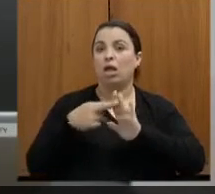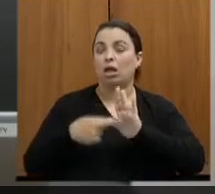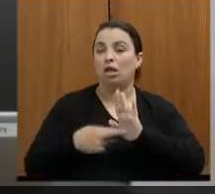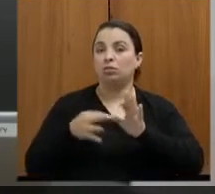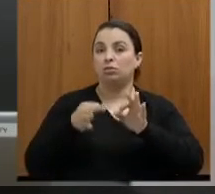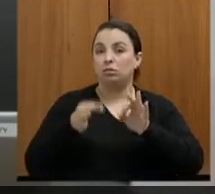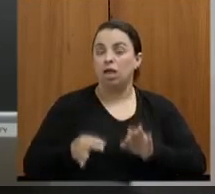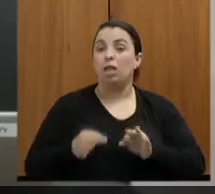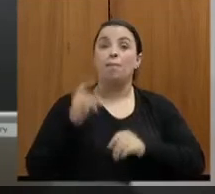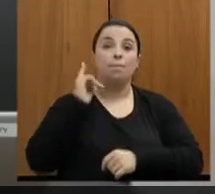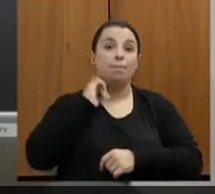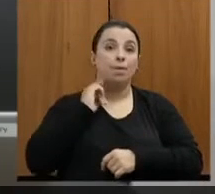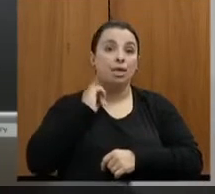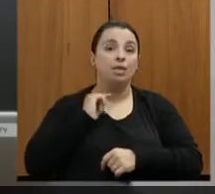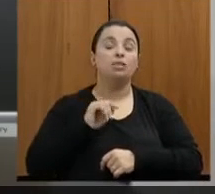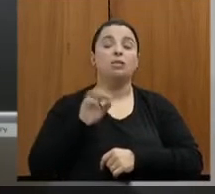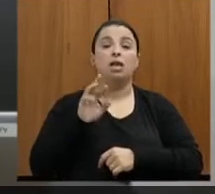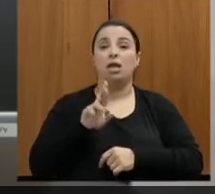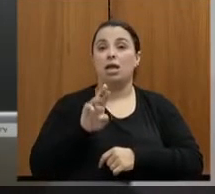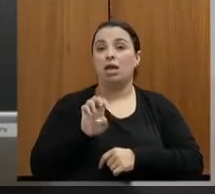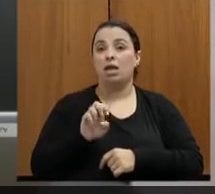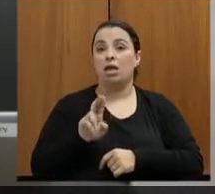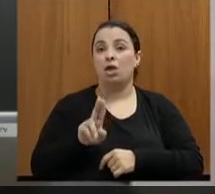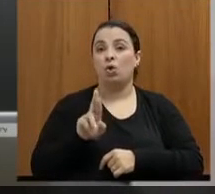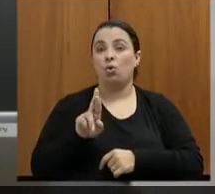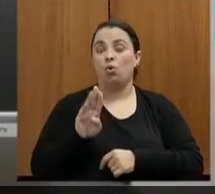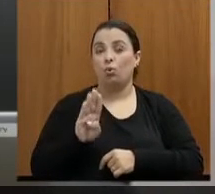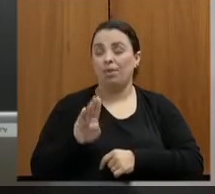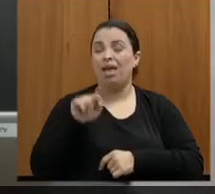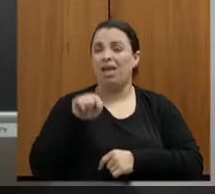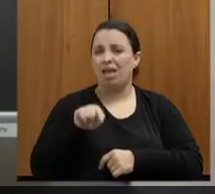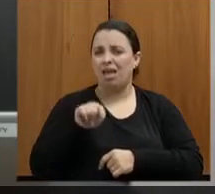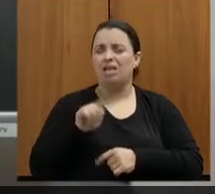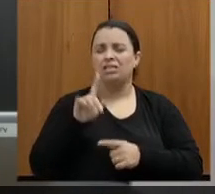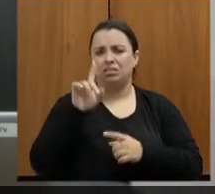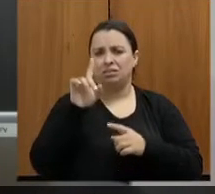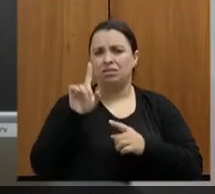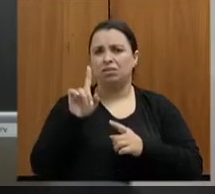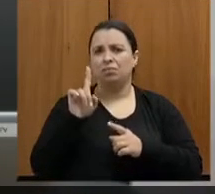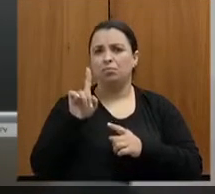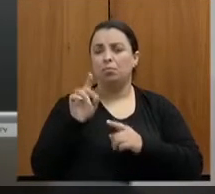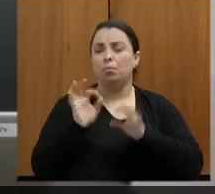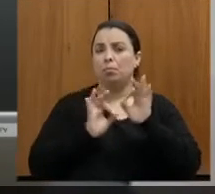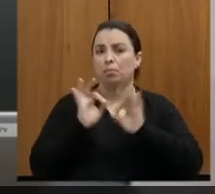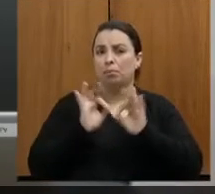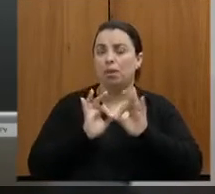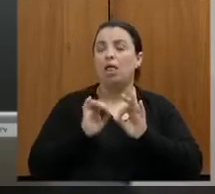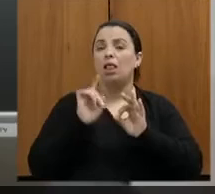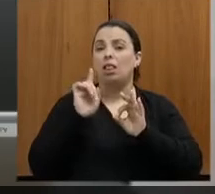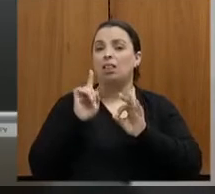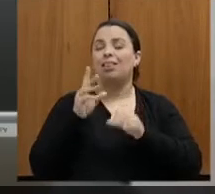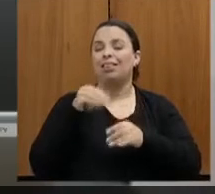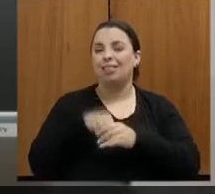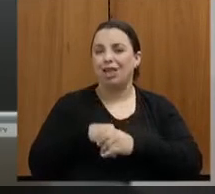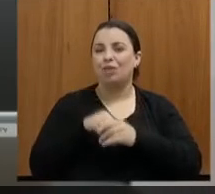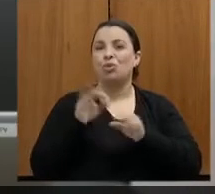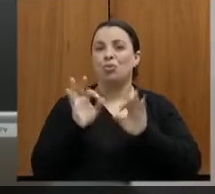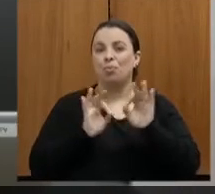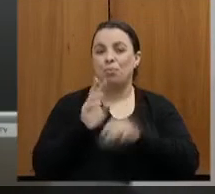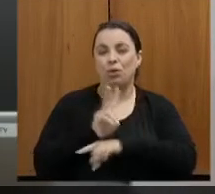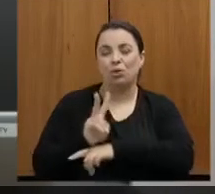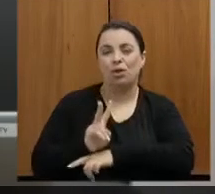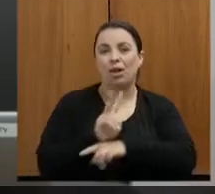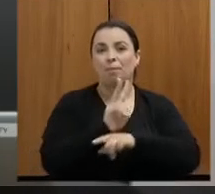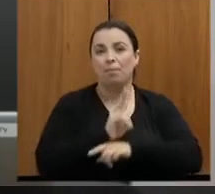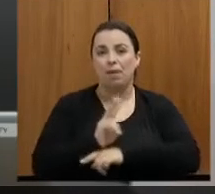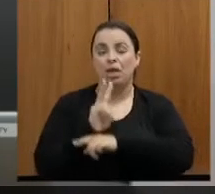ressaltando-se que essa iniciativa integra as atividades de monitoramento intensivo